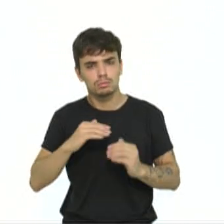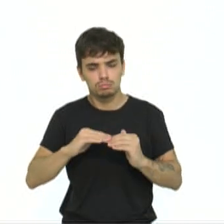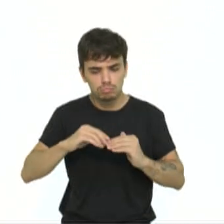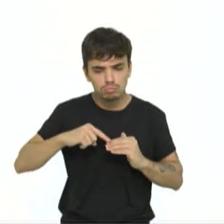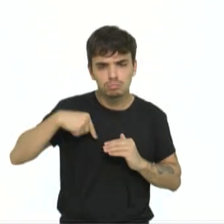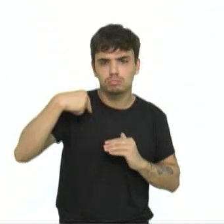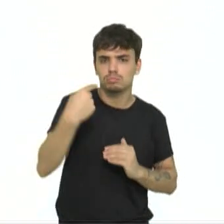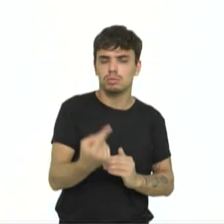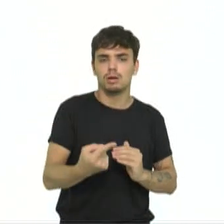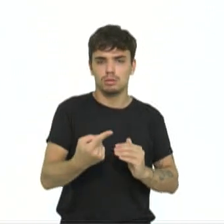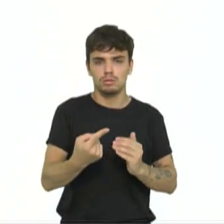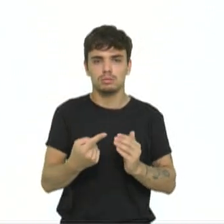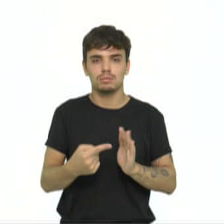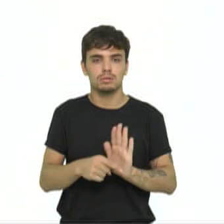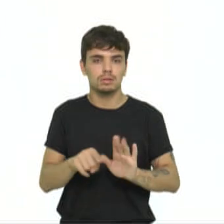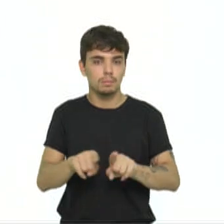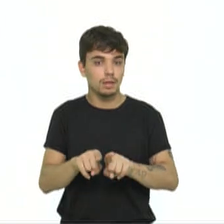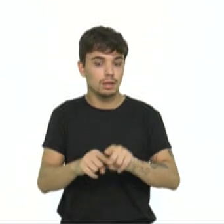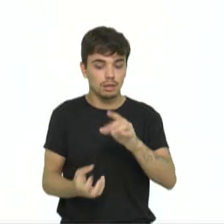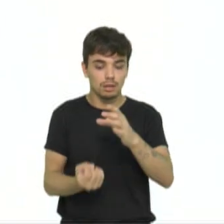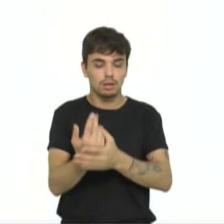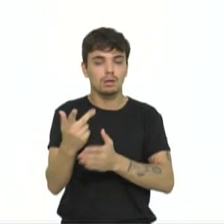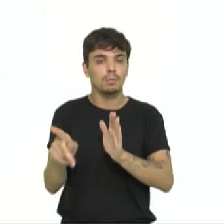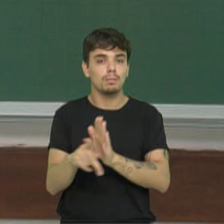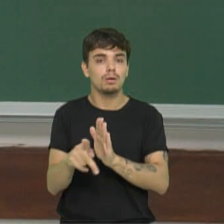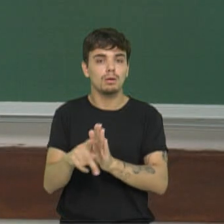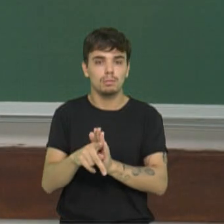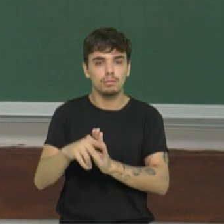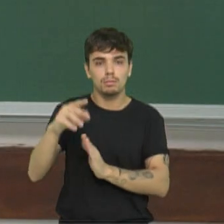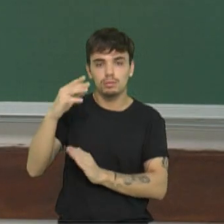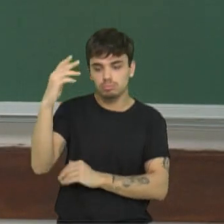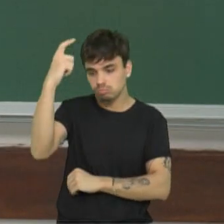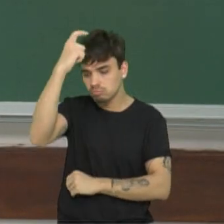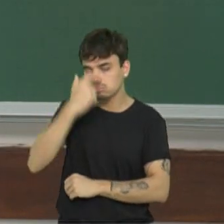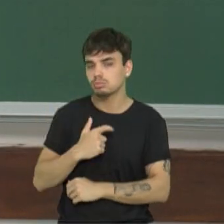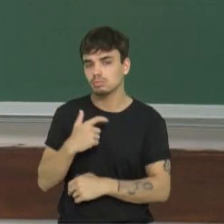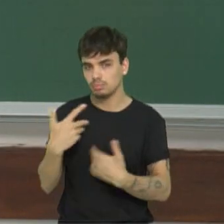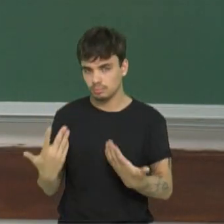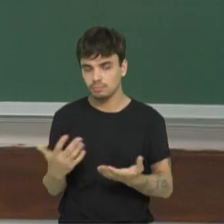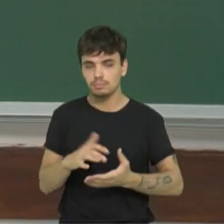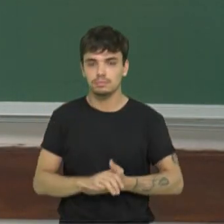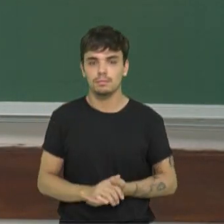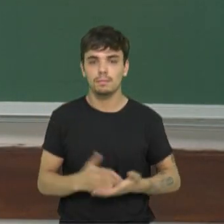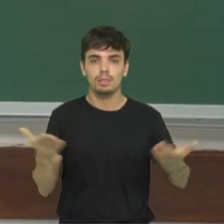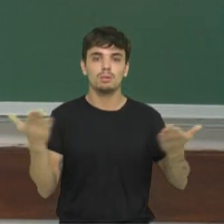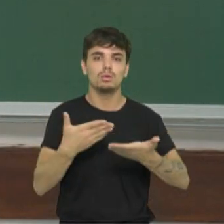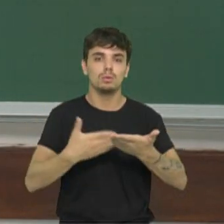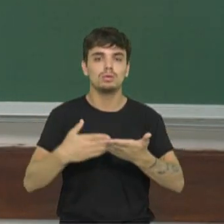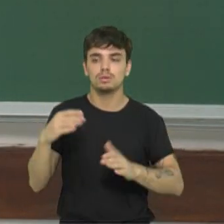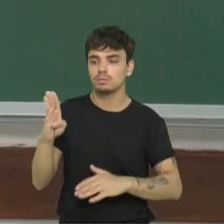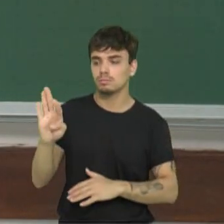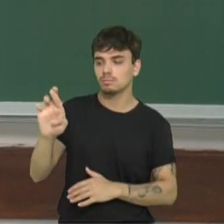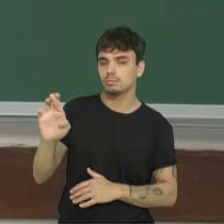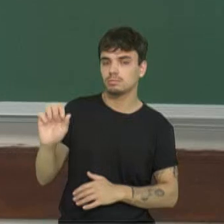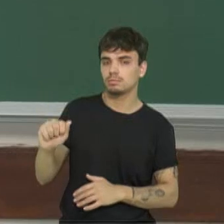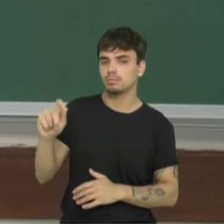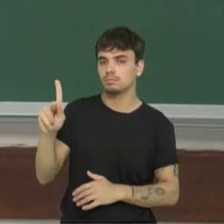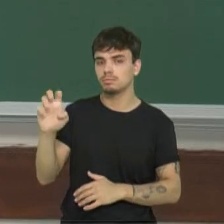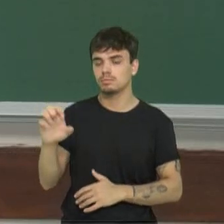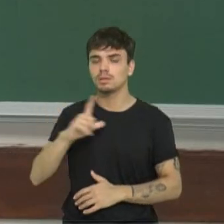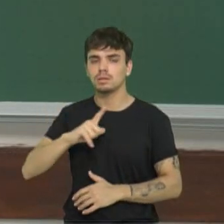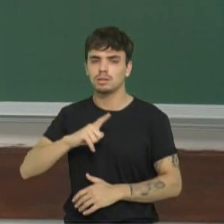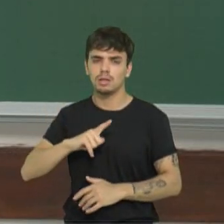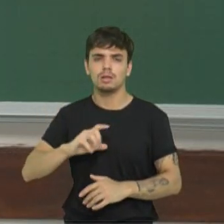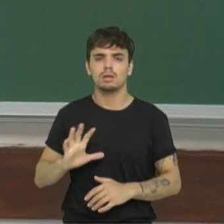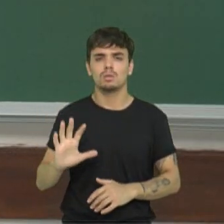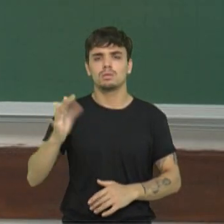criando a sua própria imagem de marca. Né? Então, hoje, o breakdance já vem sofrendo